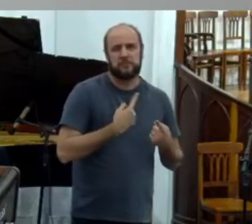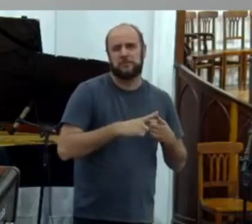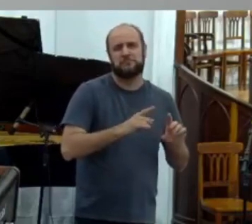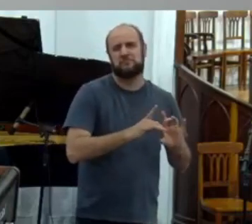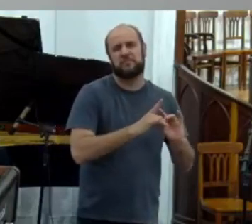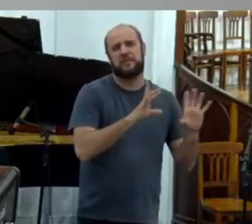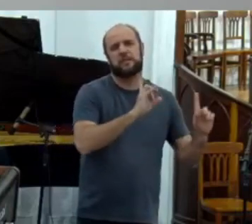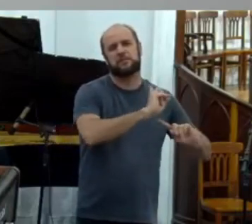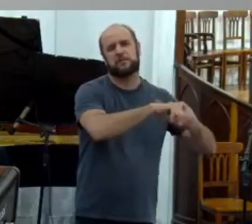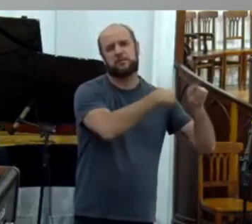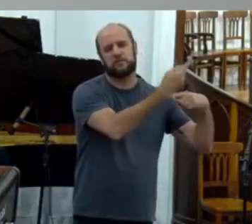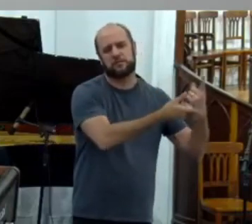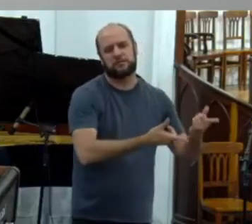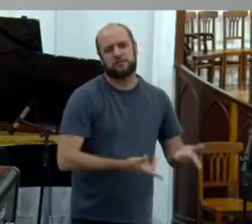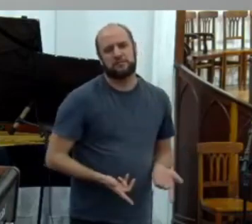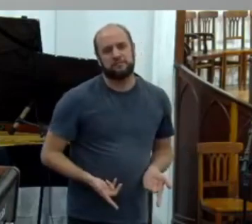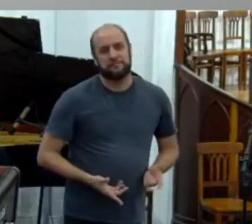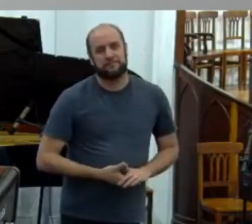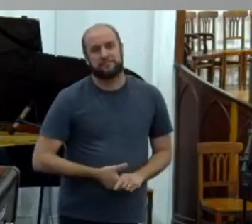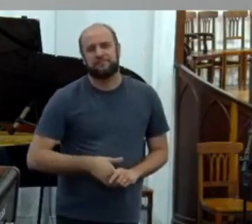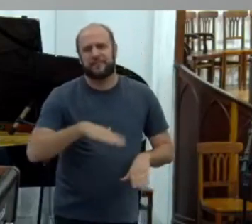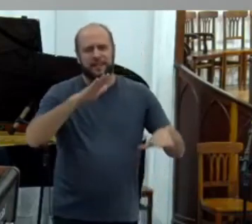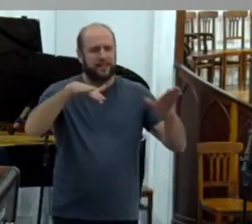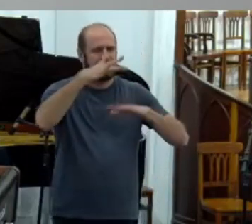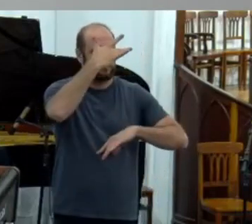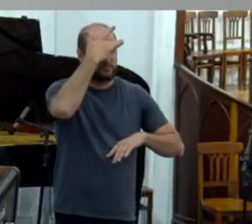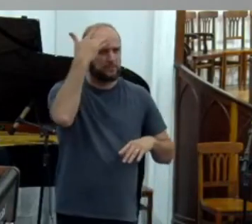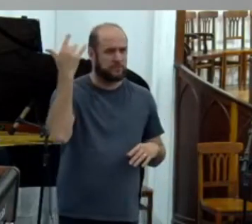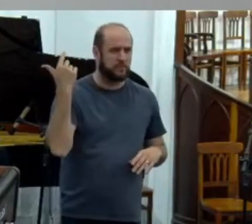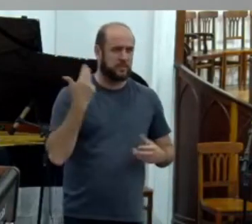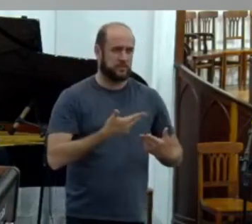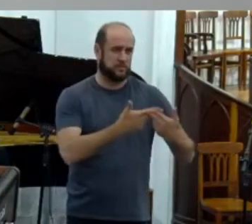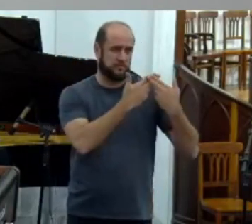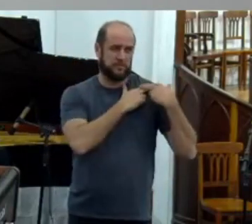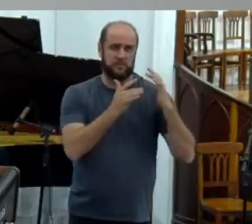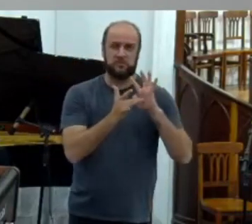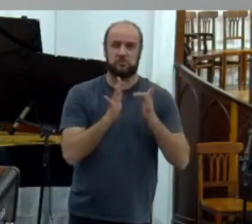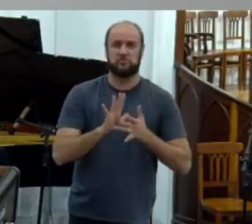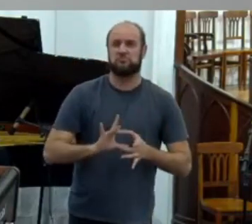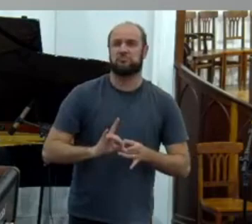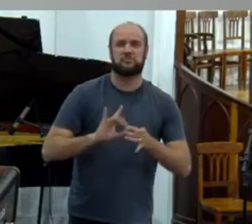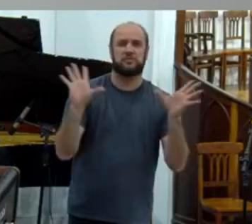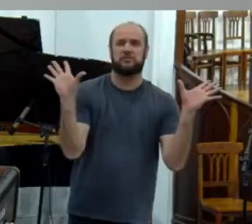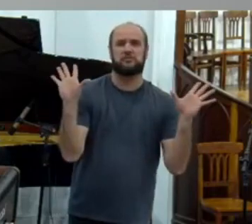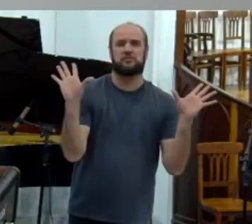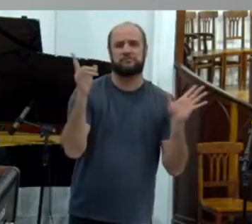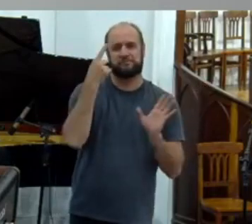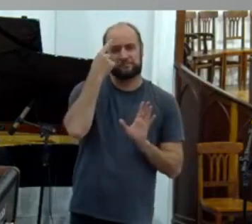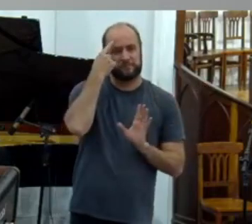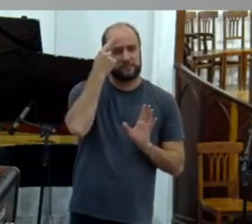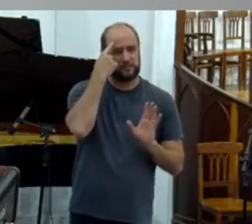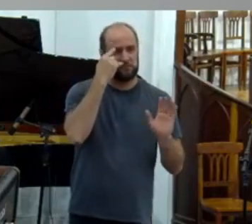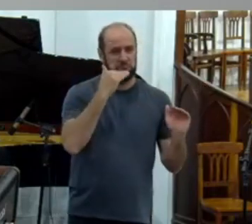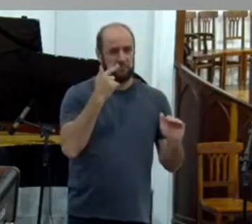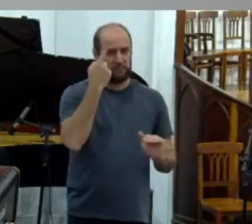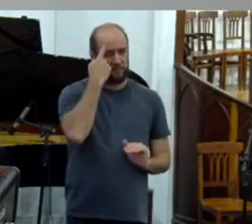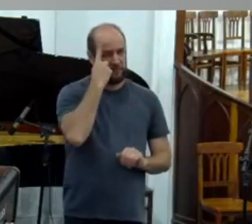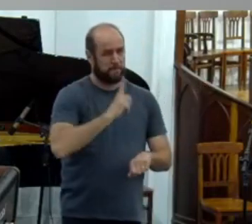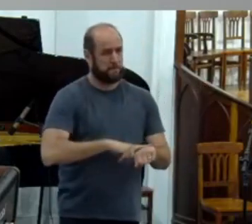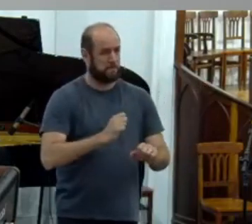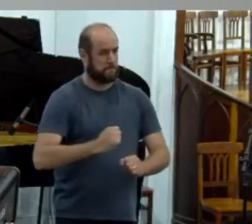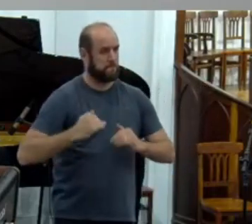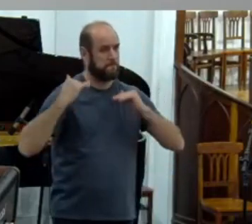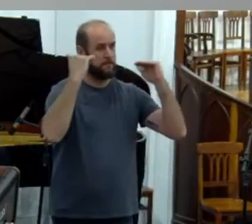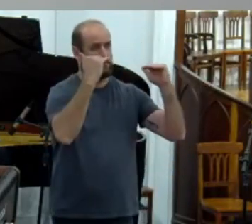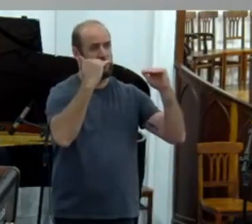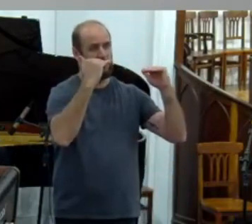depois. Muitos às vezes deixam o compromisso com Cristo para depois, acreditando que são soberanos sobre o tempo,